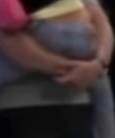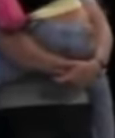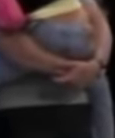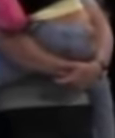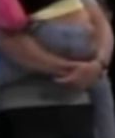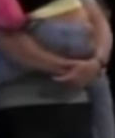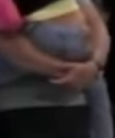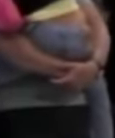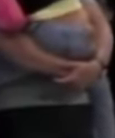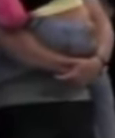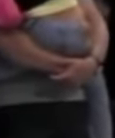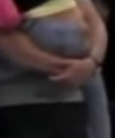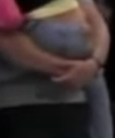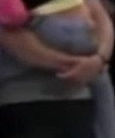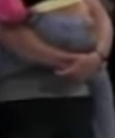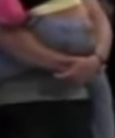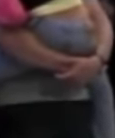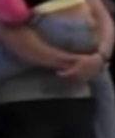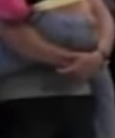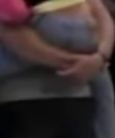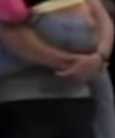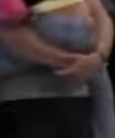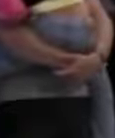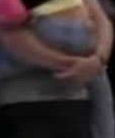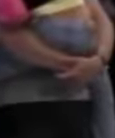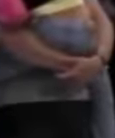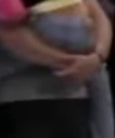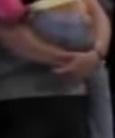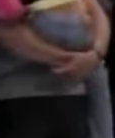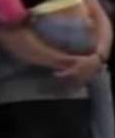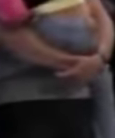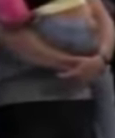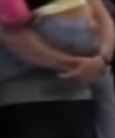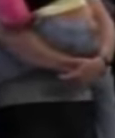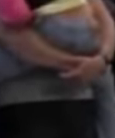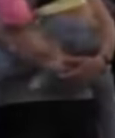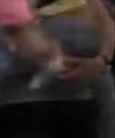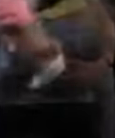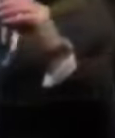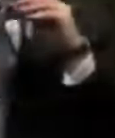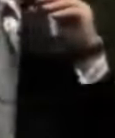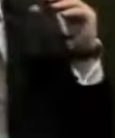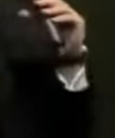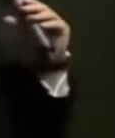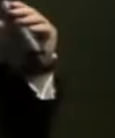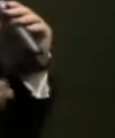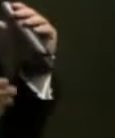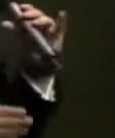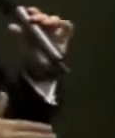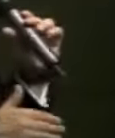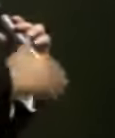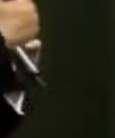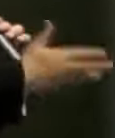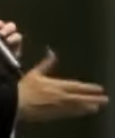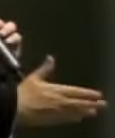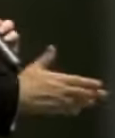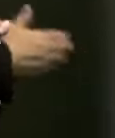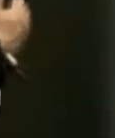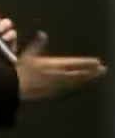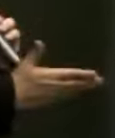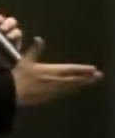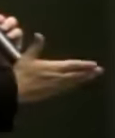mas o domingo não é meu pertence ao Senhor talvez eu não saiba como começar mas eu vou